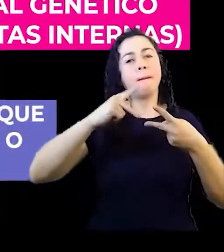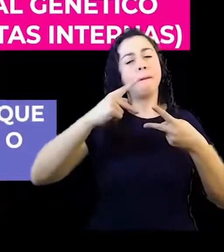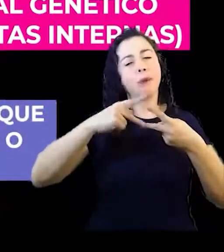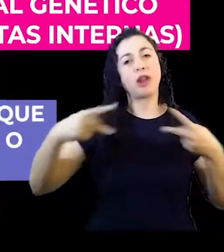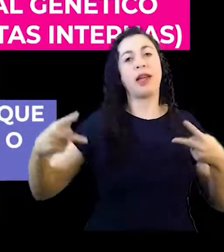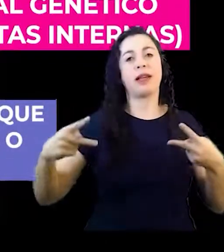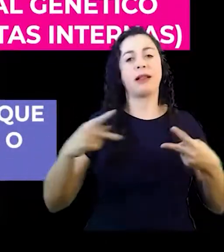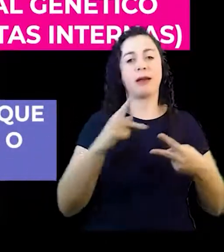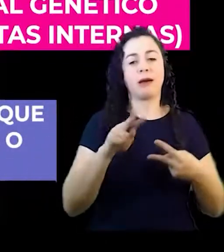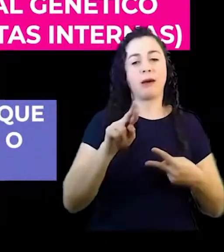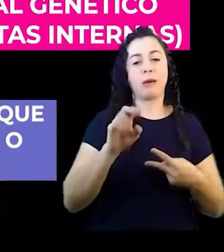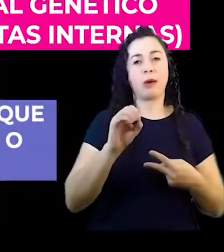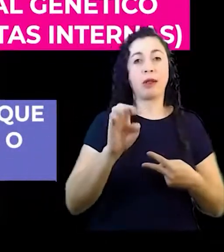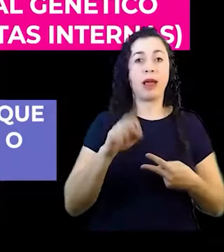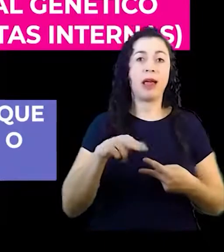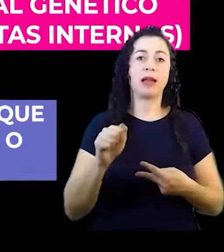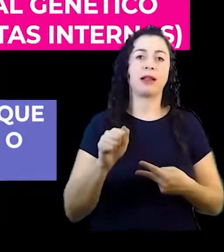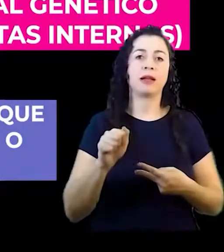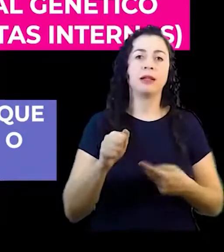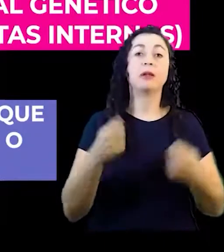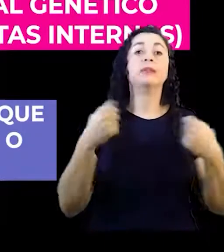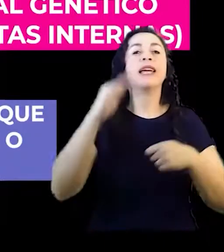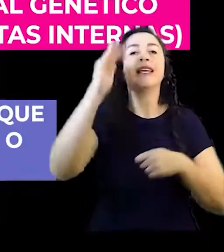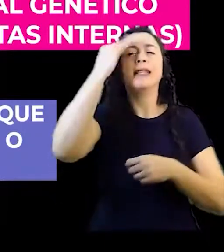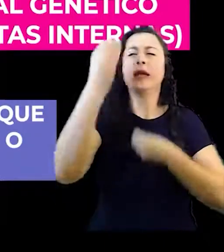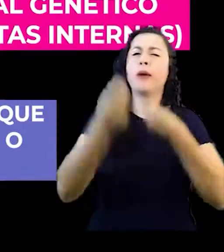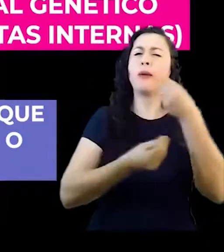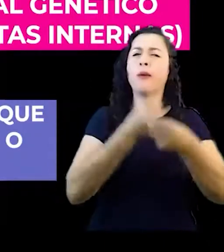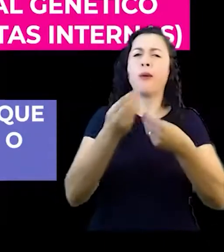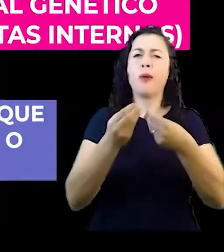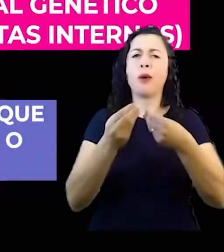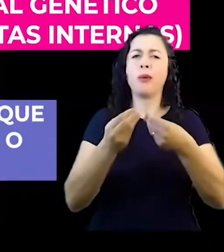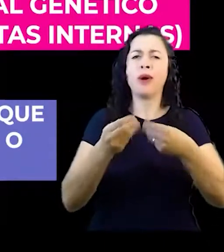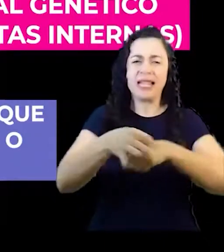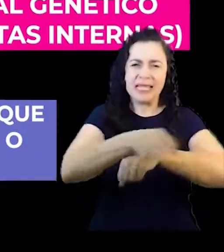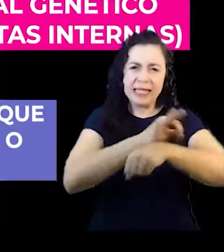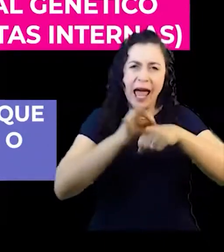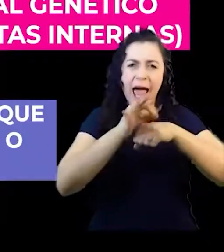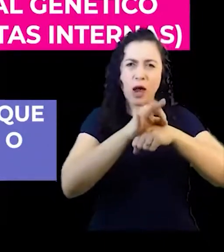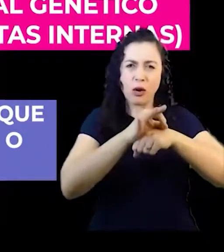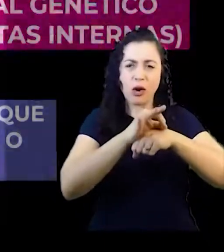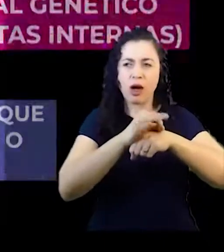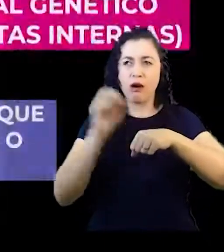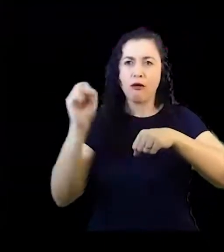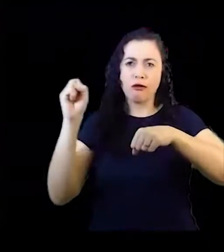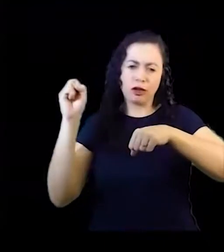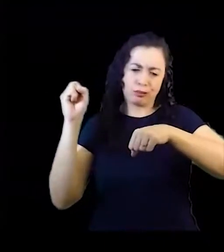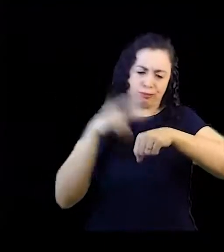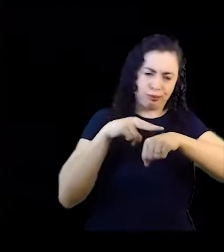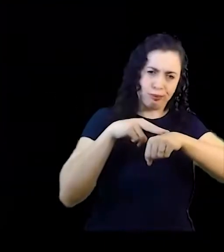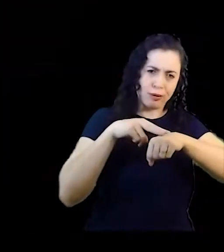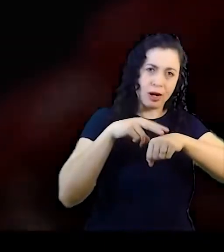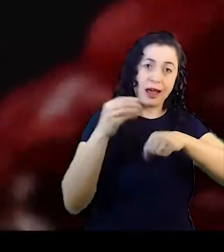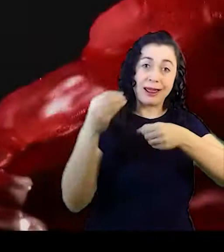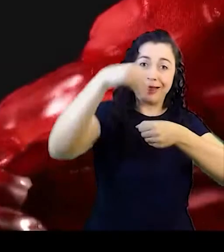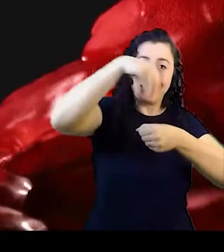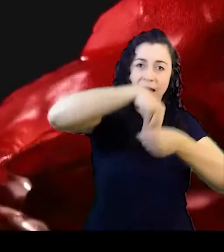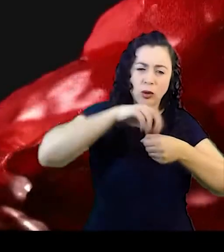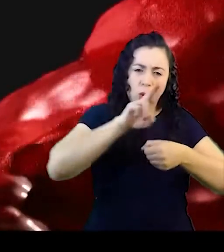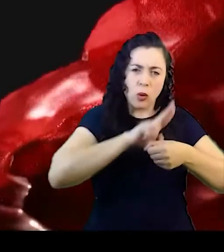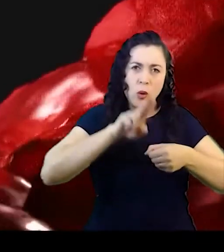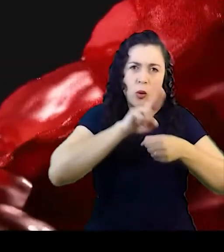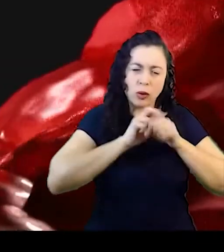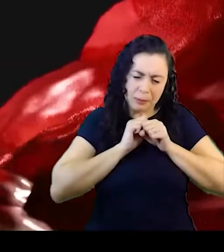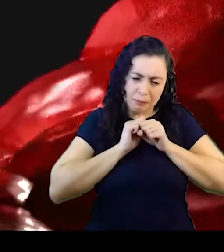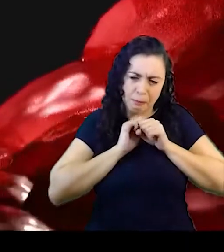entendendo como que o vírus entra na célula e como ele utiliza essa maquinaria celular para se